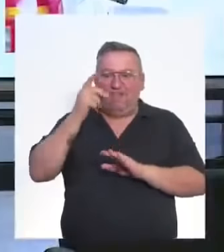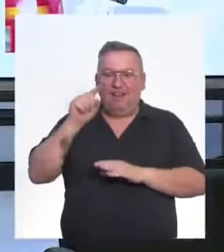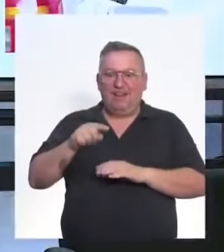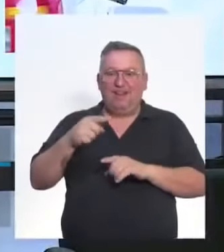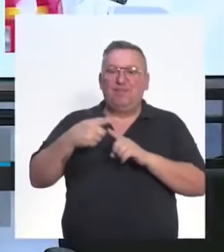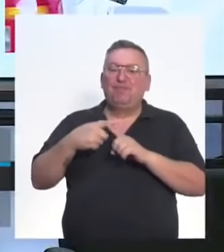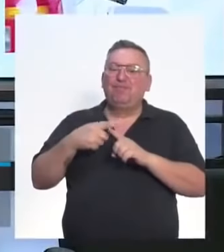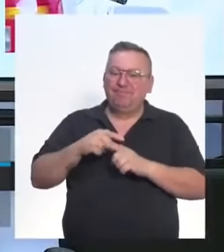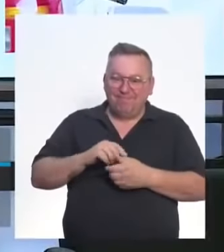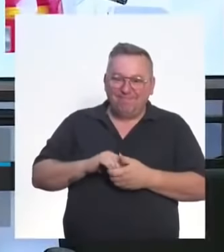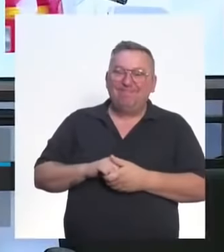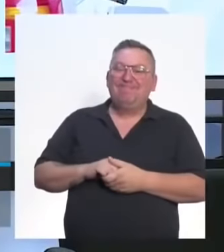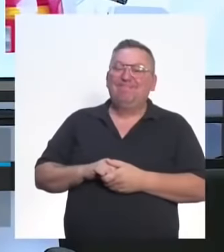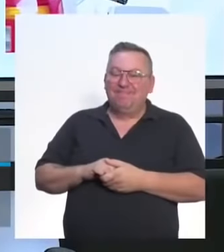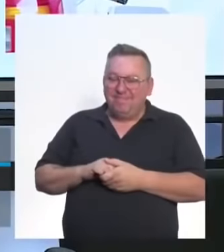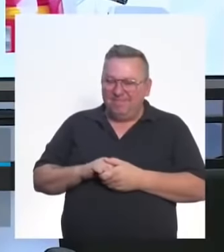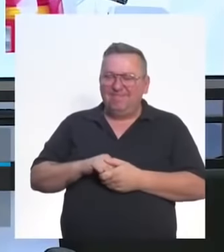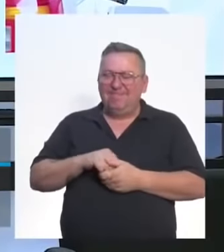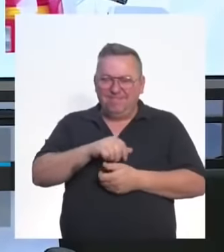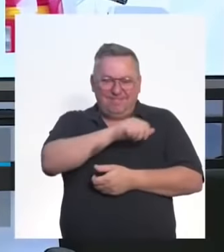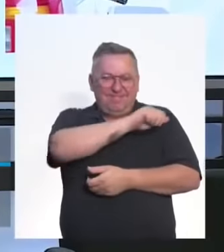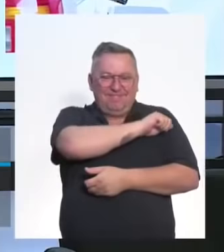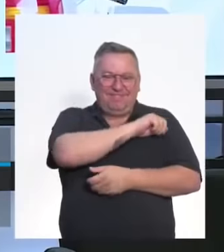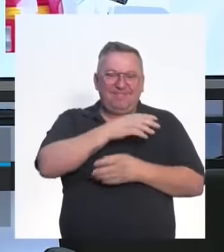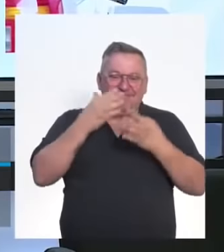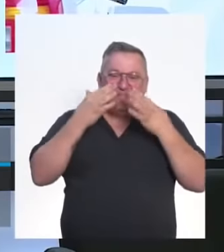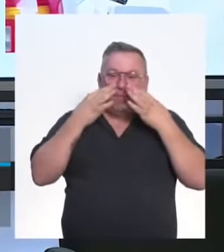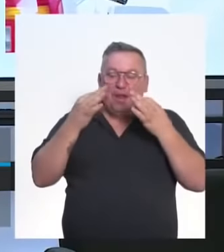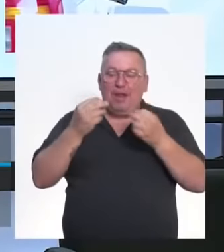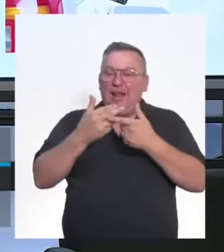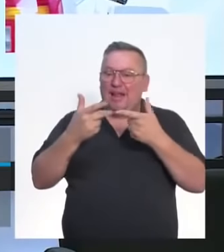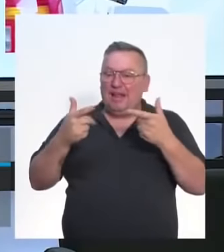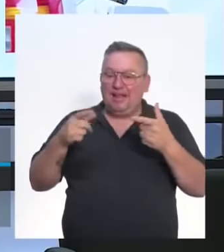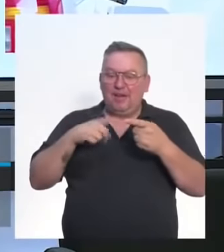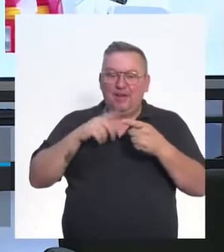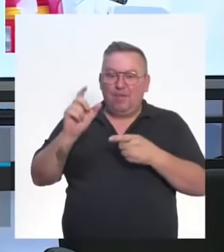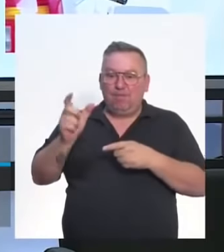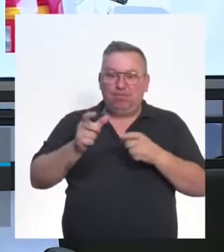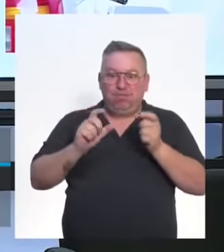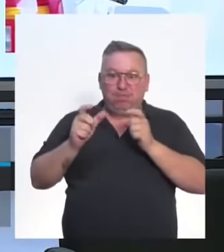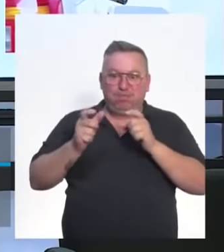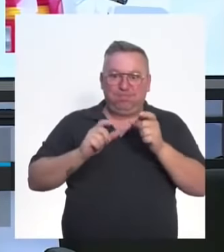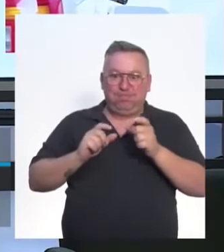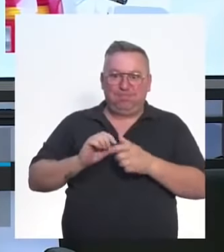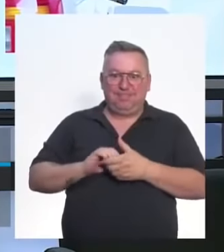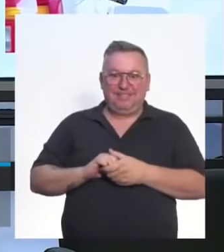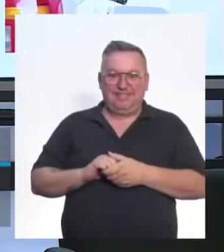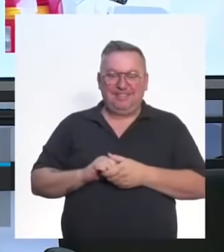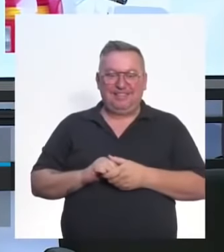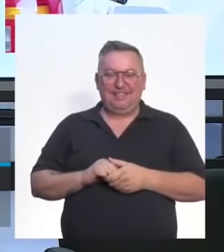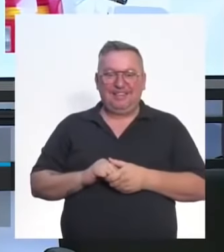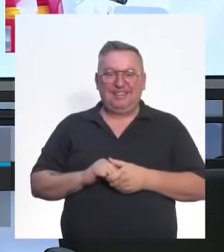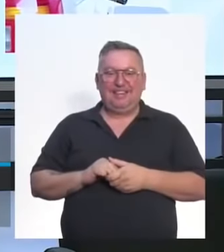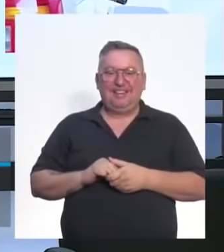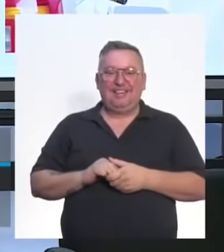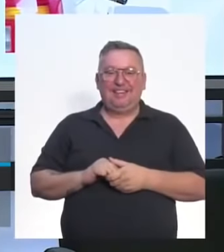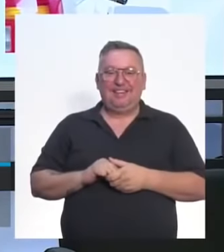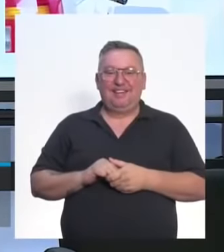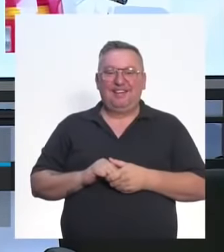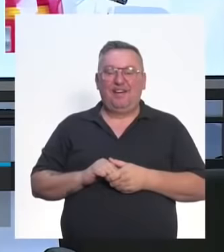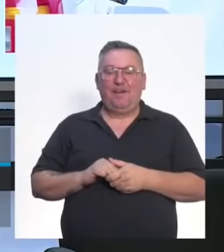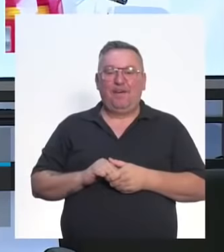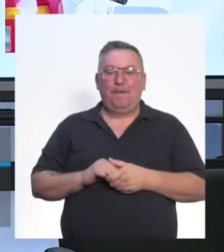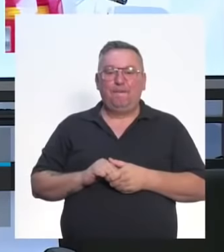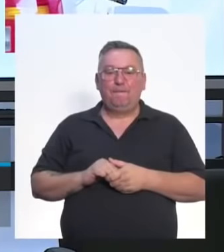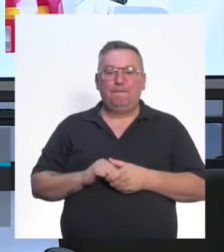né? Porque é um negócio doido. Qualquer coisinha já vem, o pessoal critica, né? Mas